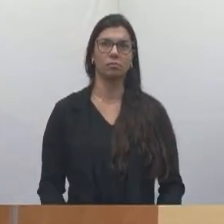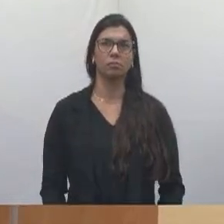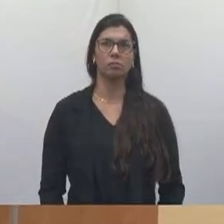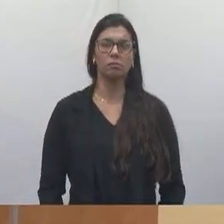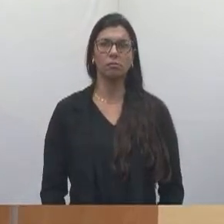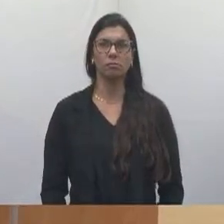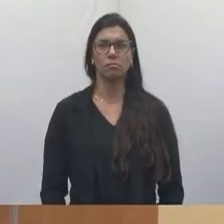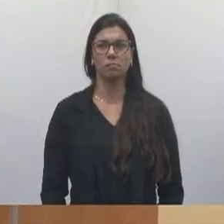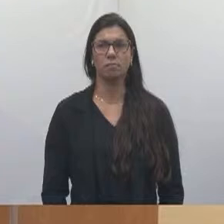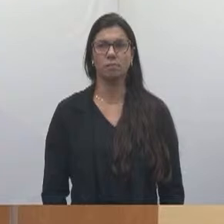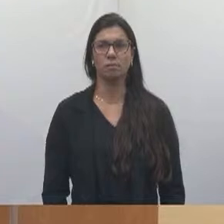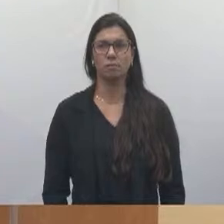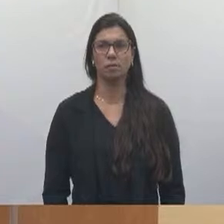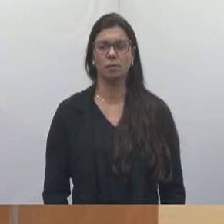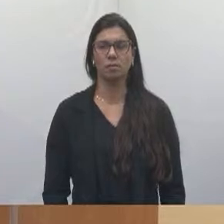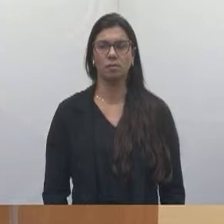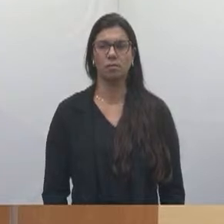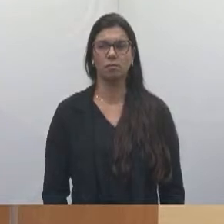Fez lá,